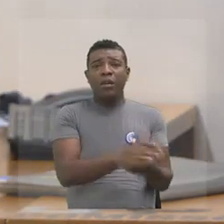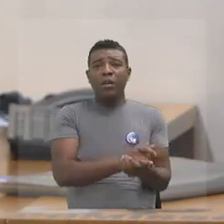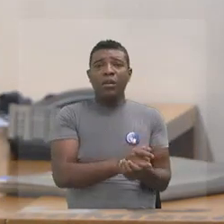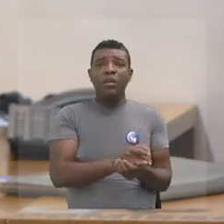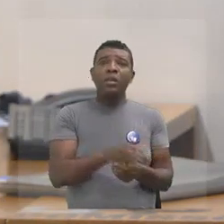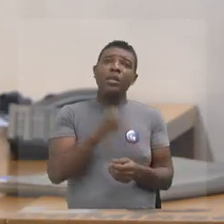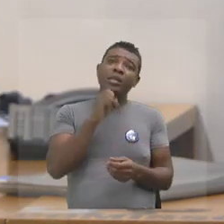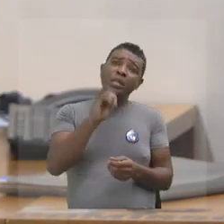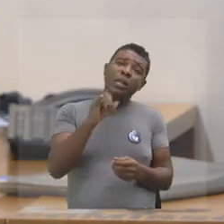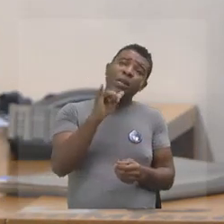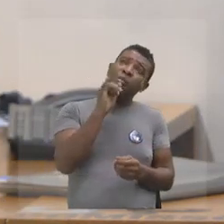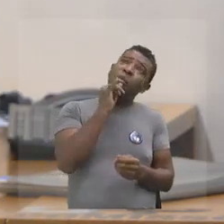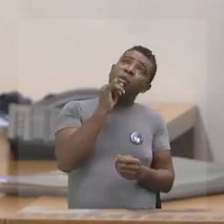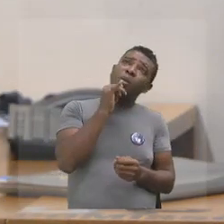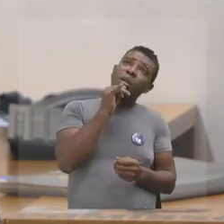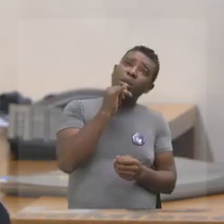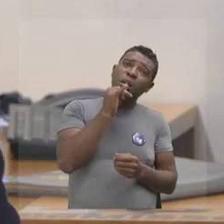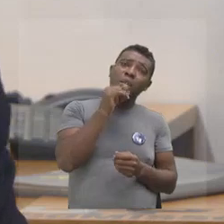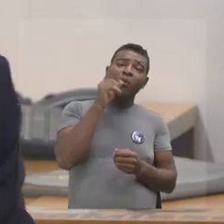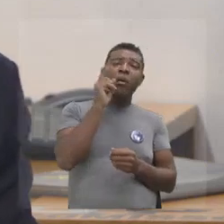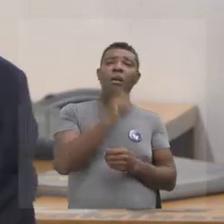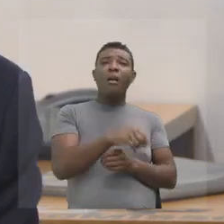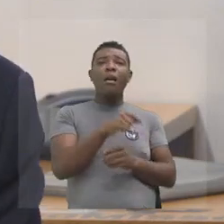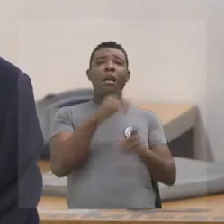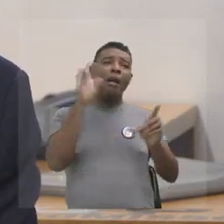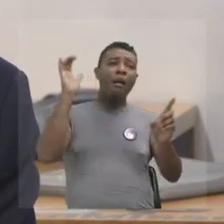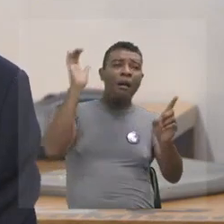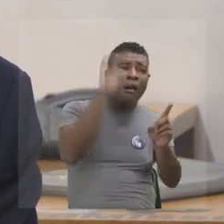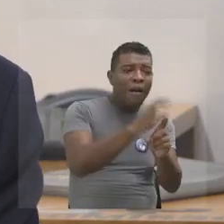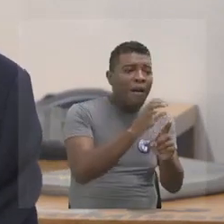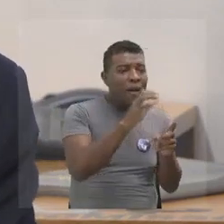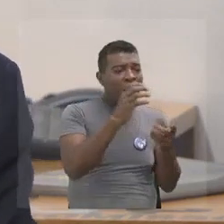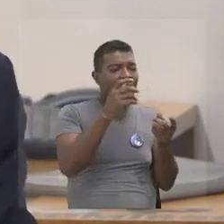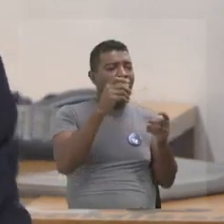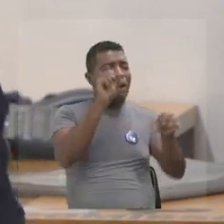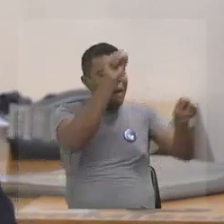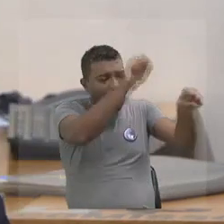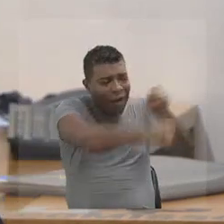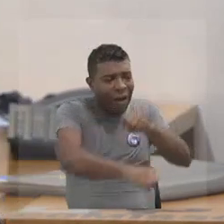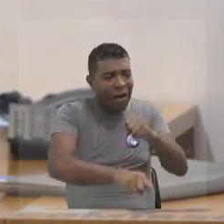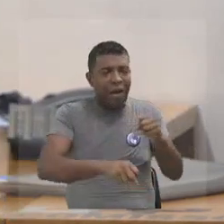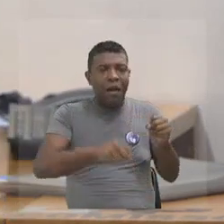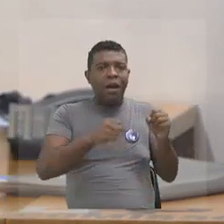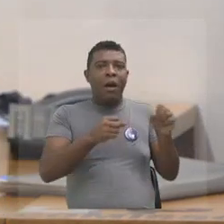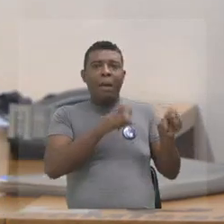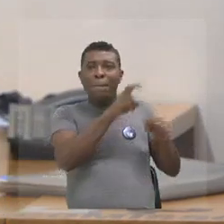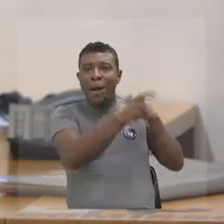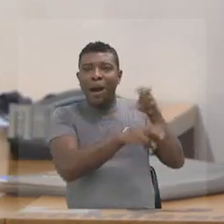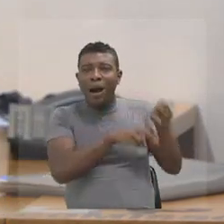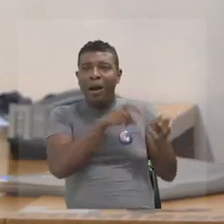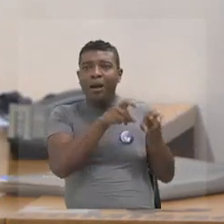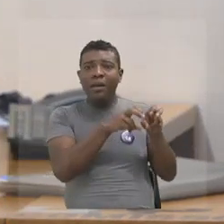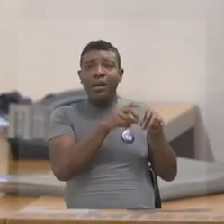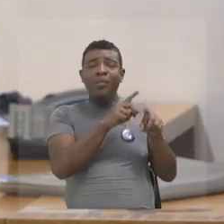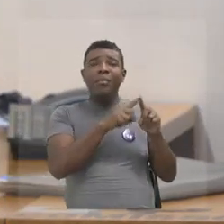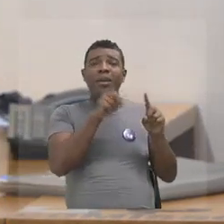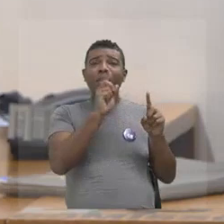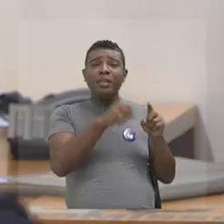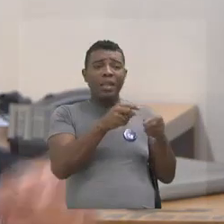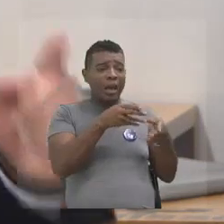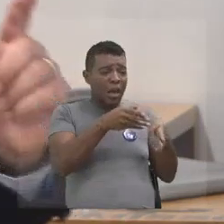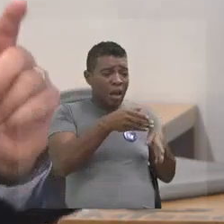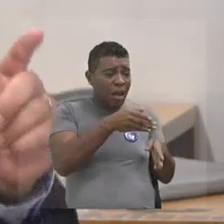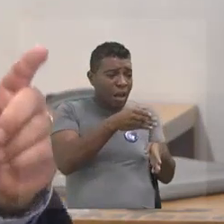grande sobre o pacto papagaio tudo bem a gente até concordaria Poxa mas é uma passagem